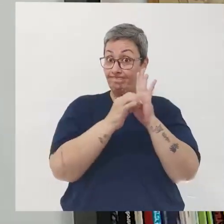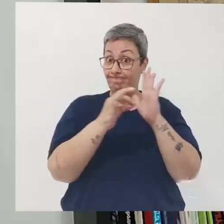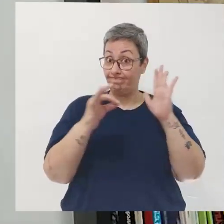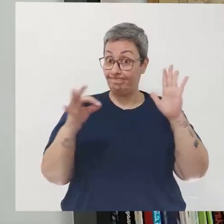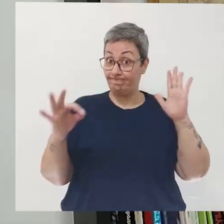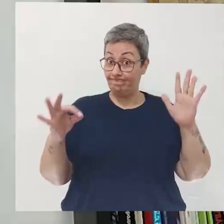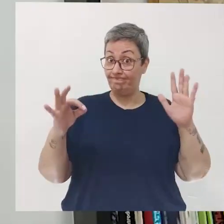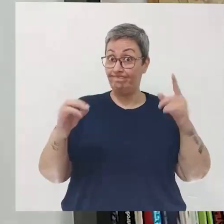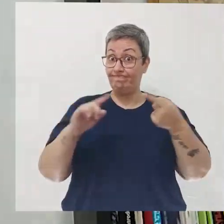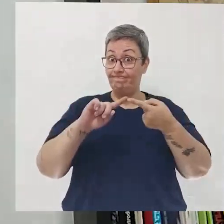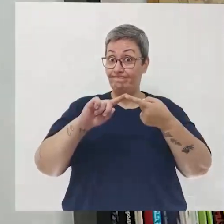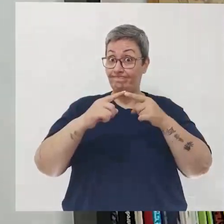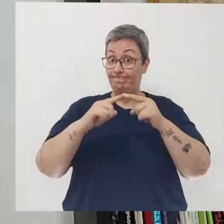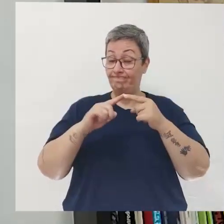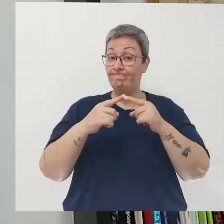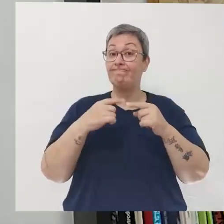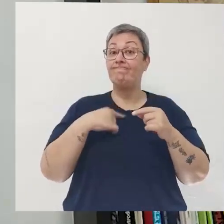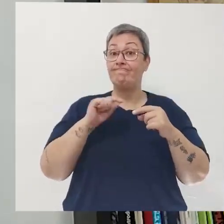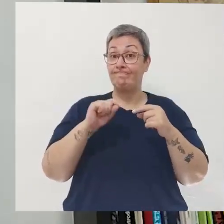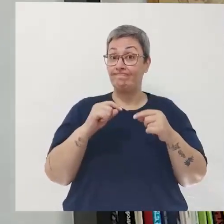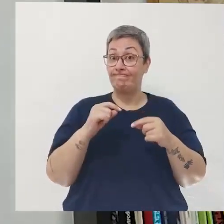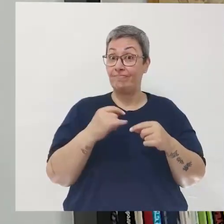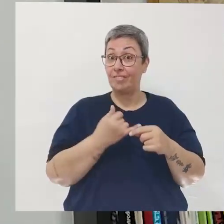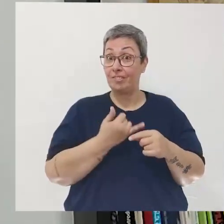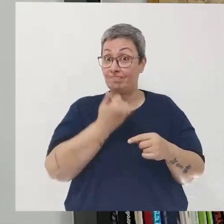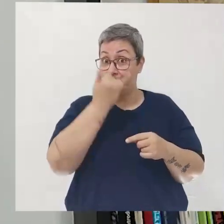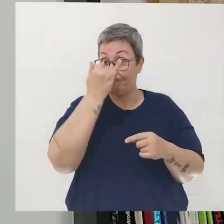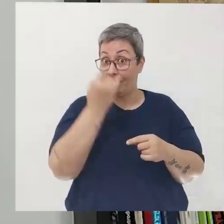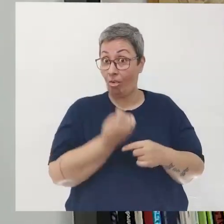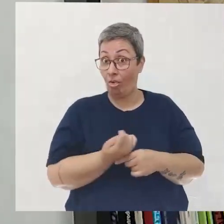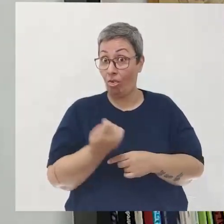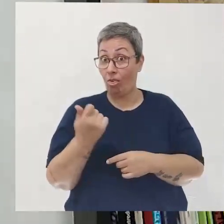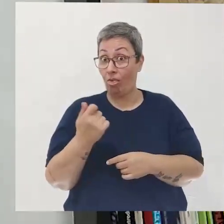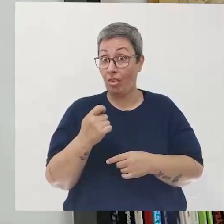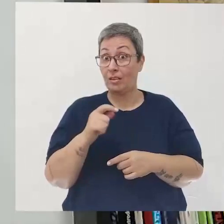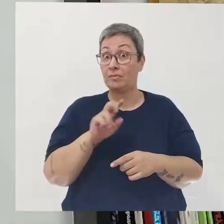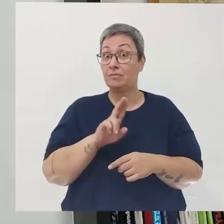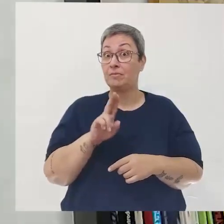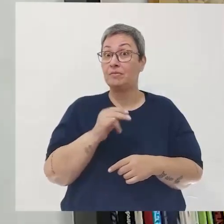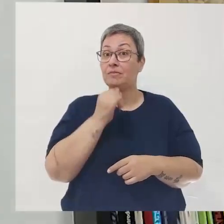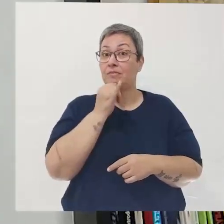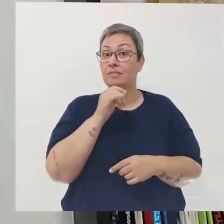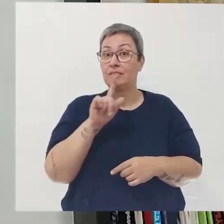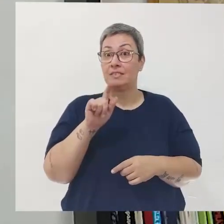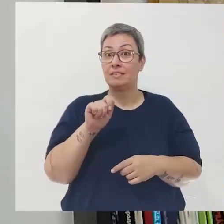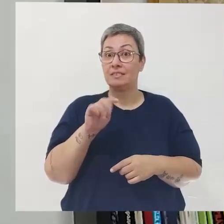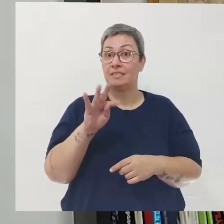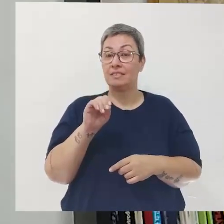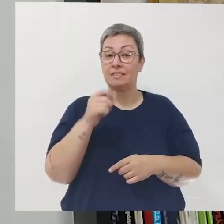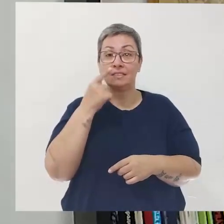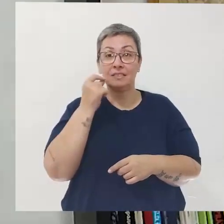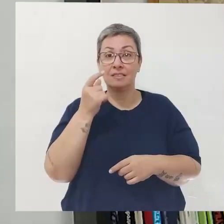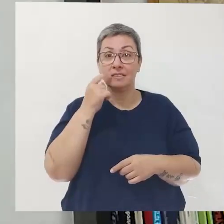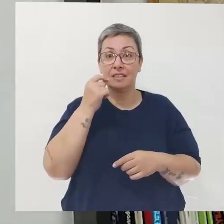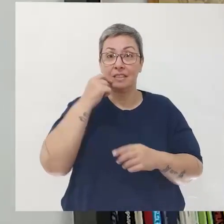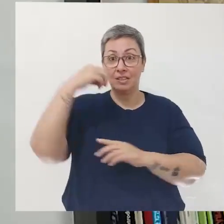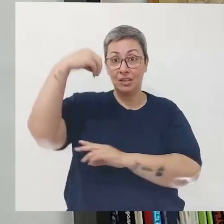elétrica. Nós vamos falar das ligações clandestinas, que são os famosos gatos, e sobre a iluminação